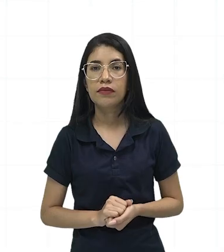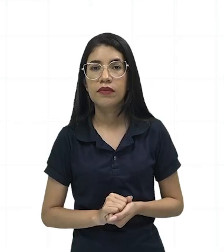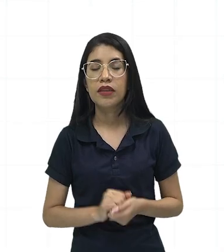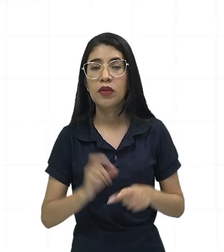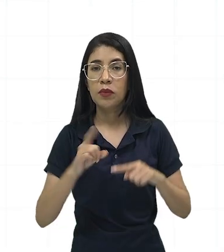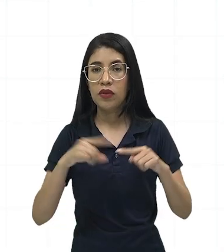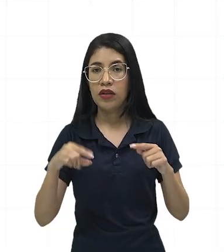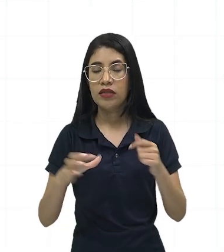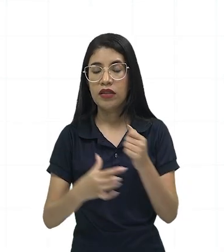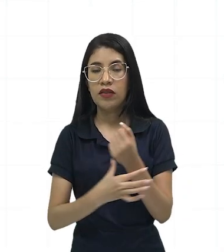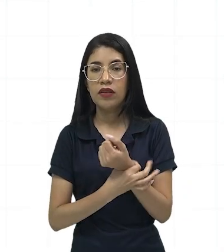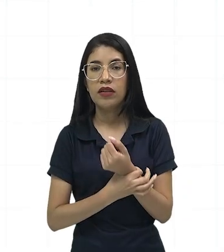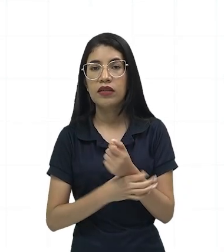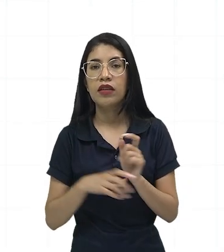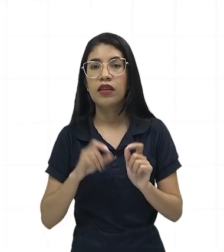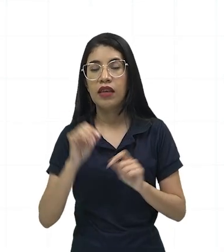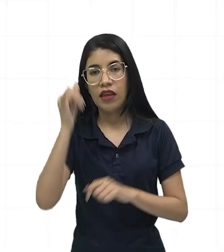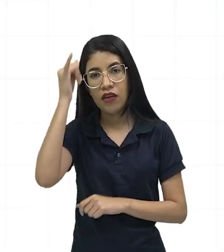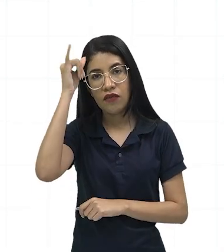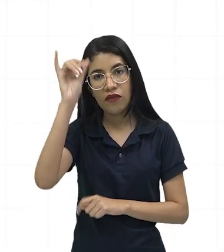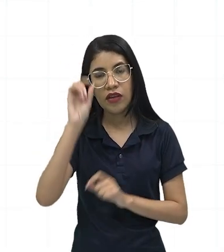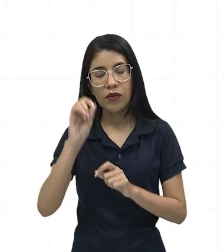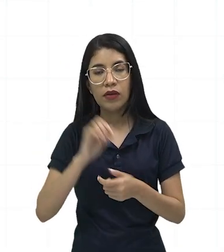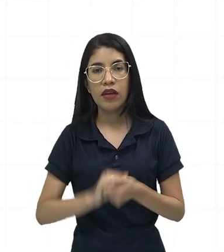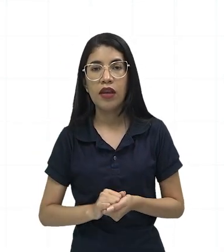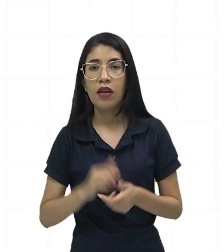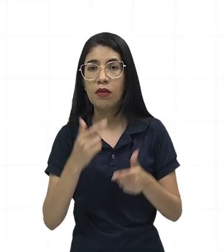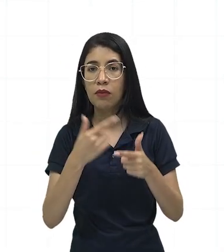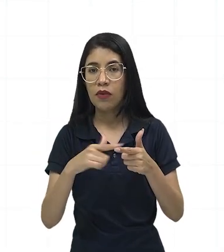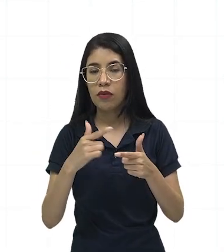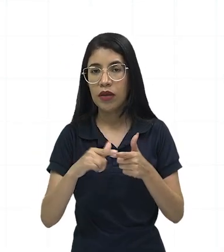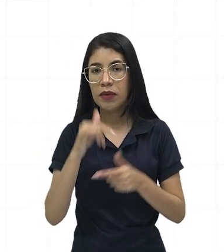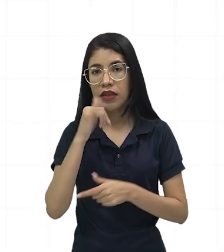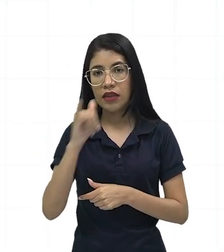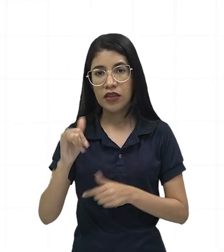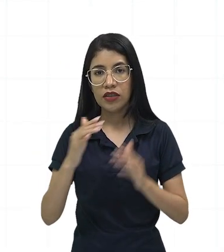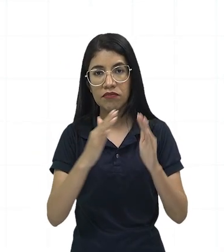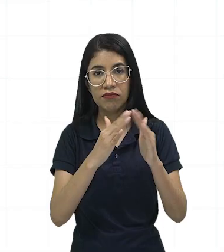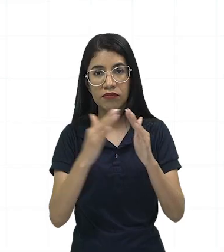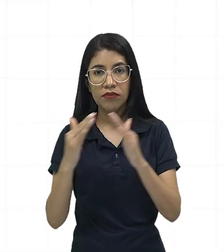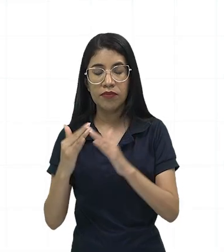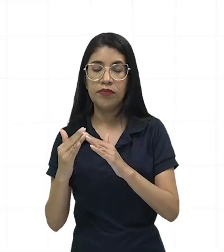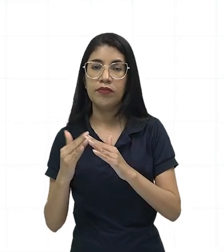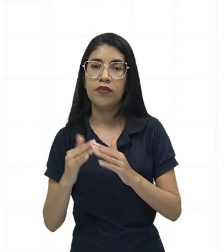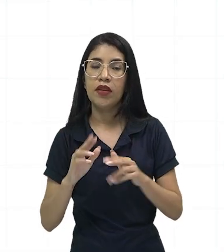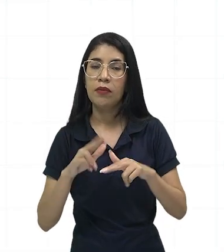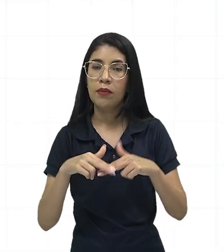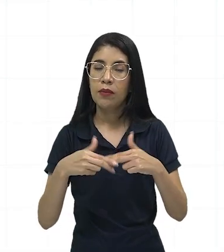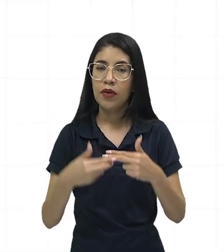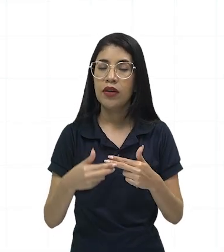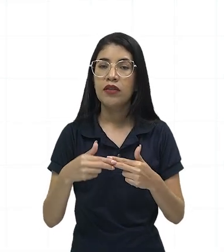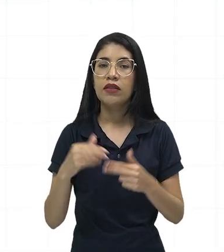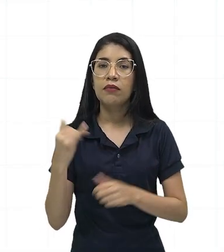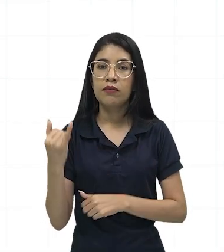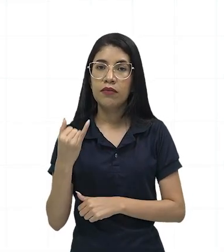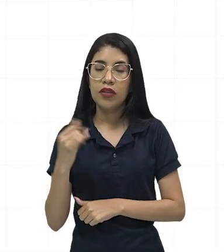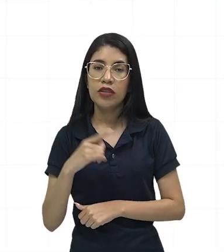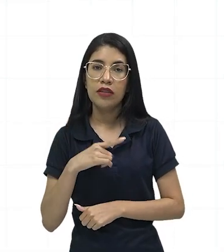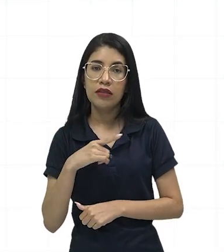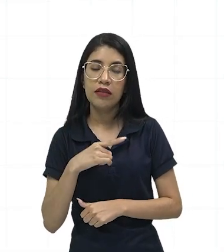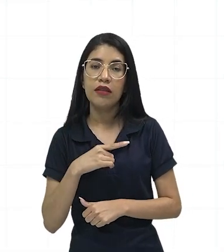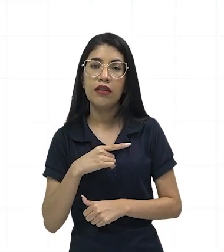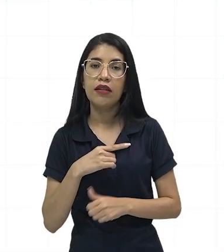segurança, gente, que vão evitar um curto-circuito, né? Então, é por isso que é importante a gente ter